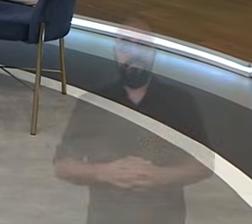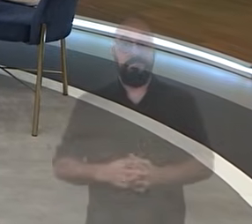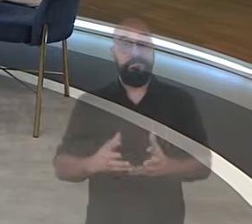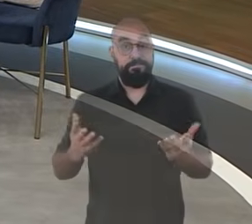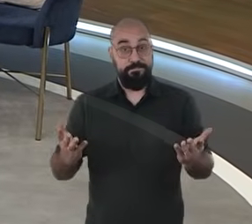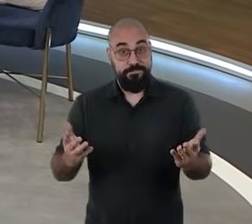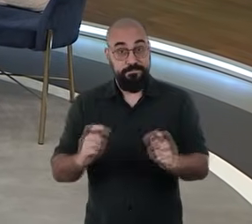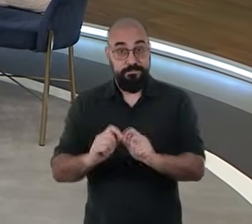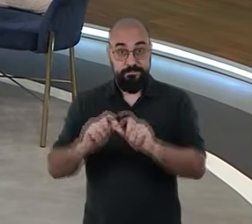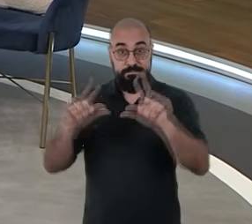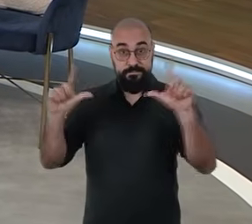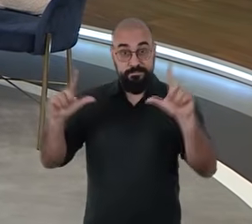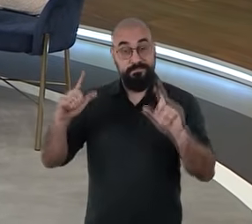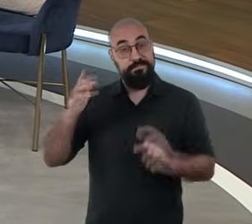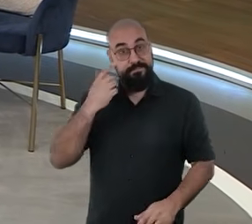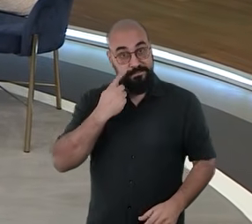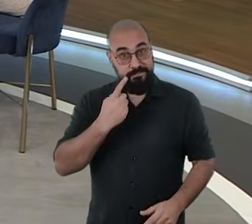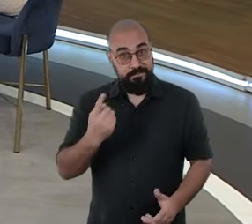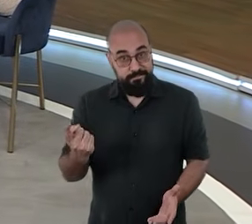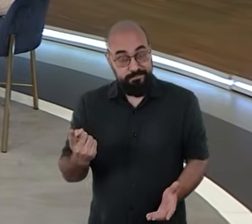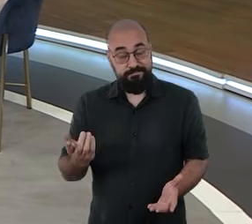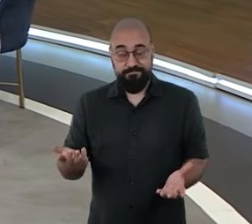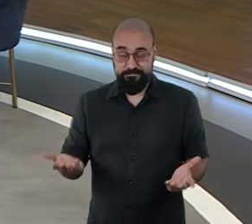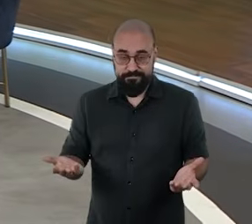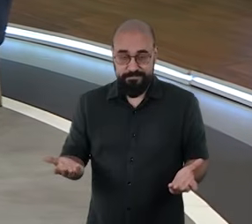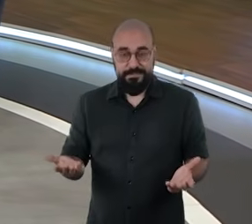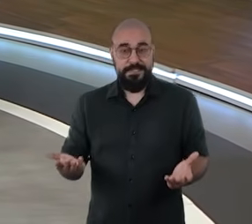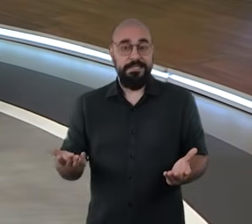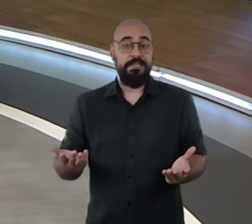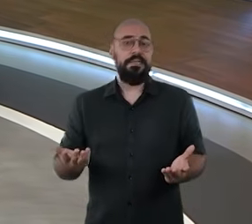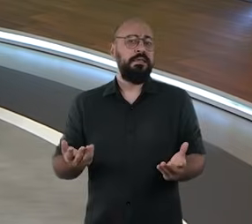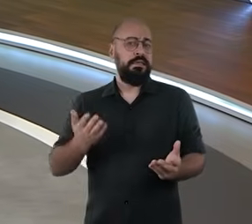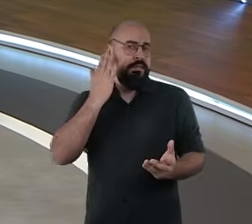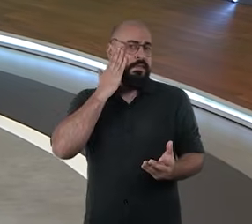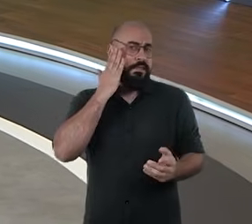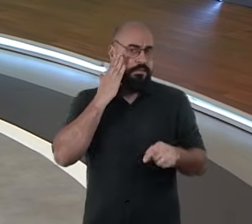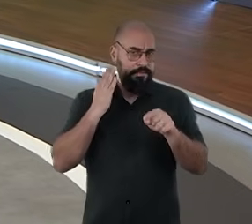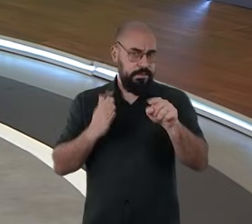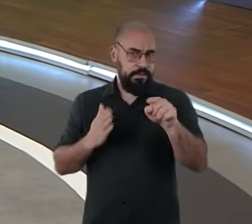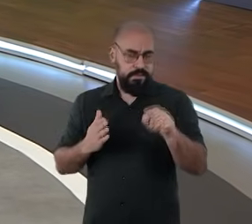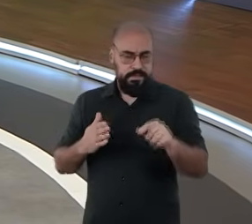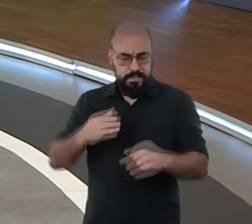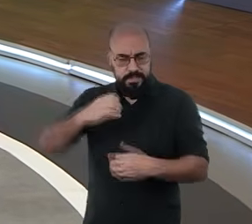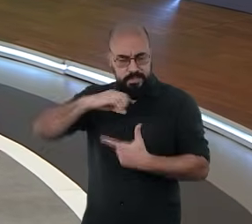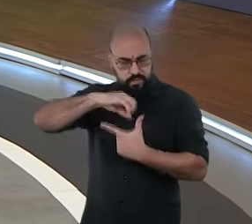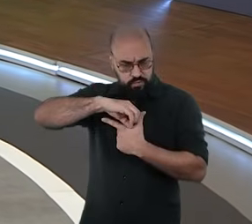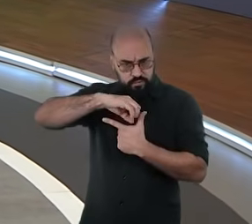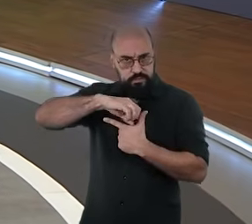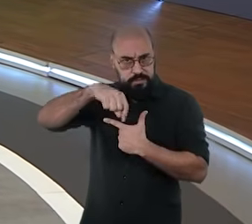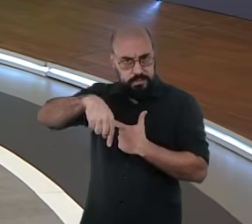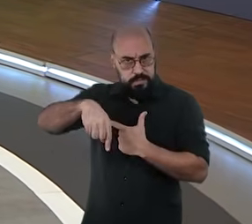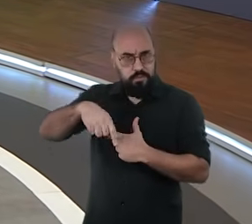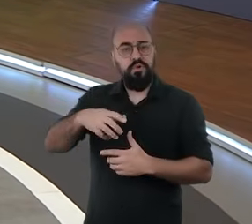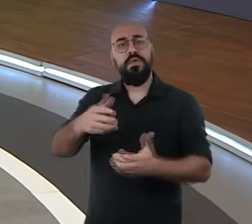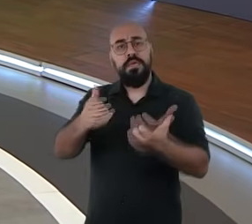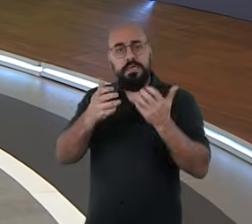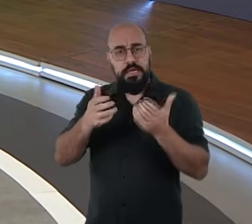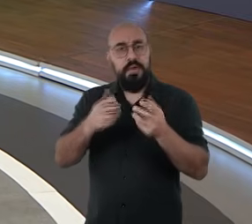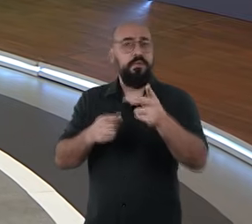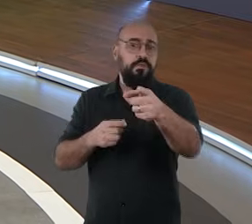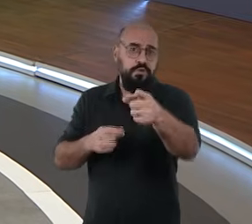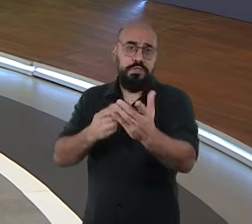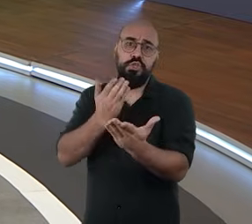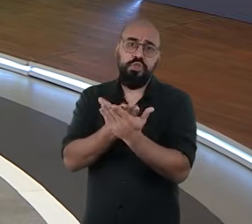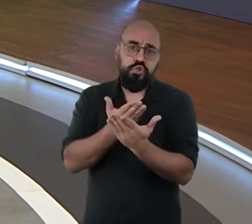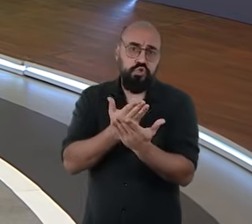Já estamos de volta com o programa A Arena do Futuro. E como você sabe, aqui na Novo Tempo, nós sempre queremos que você continue